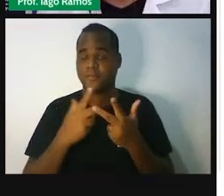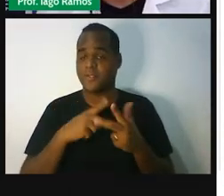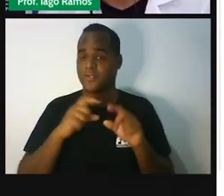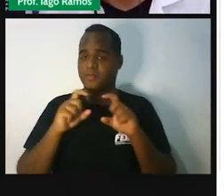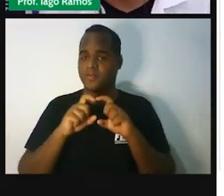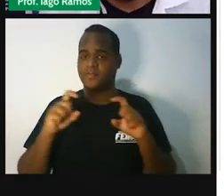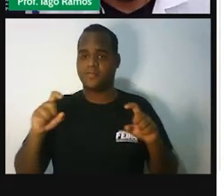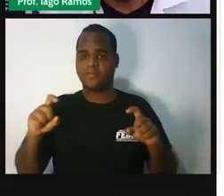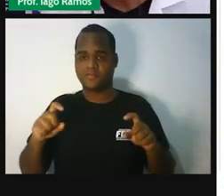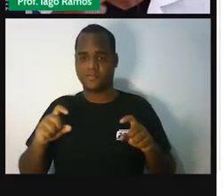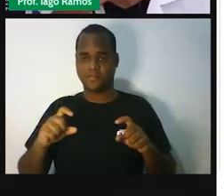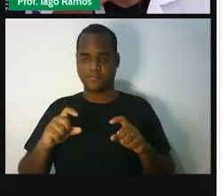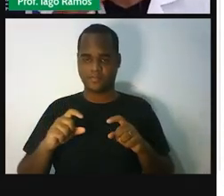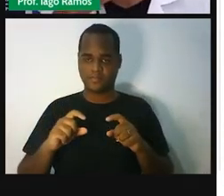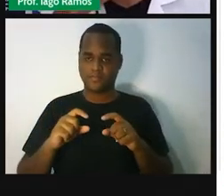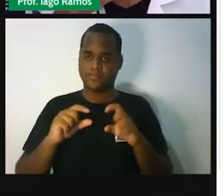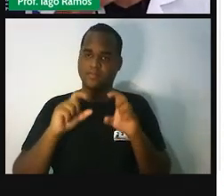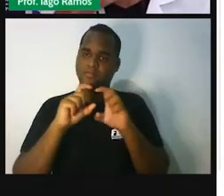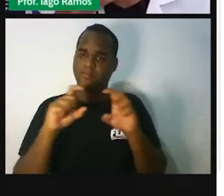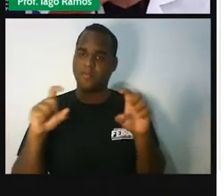novo modelo de placa.